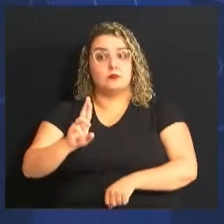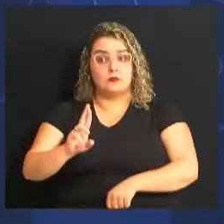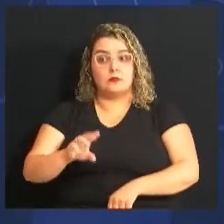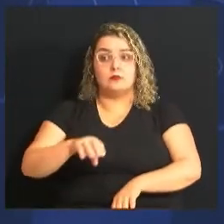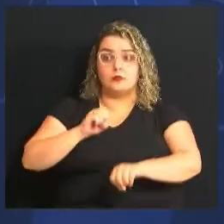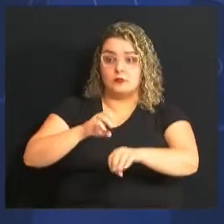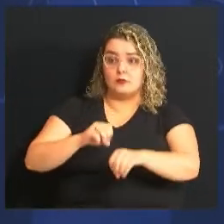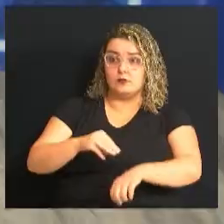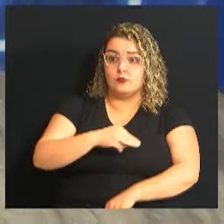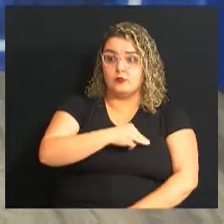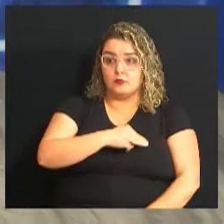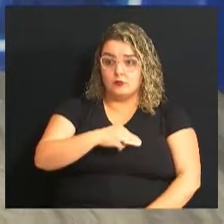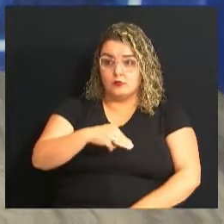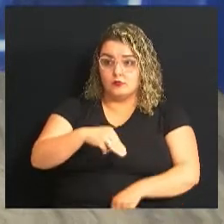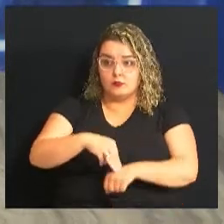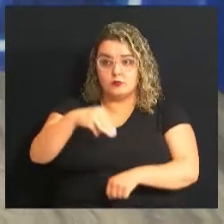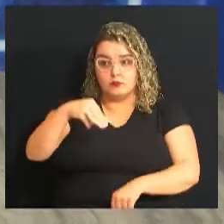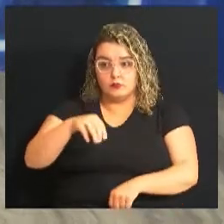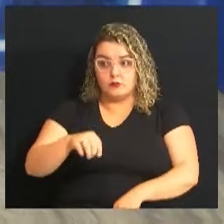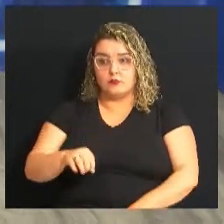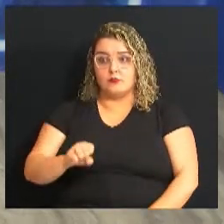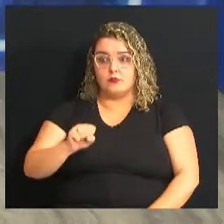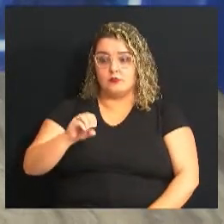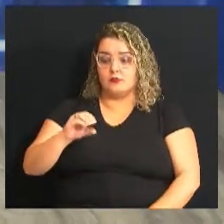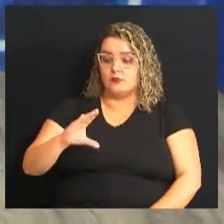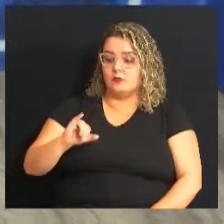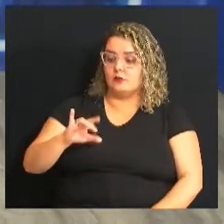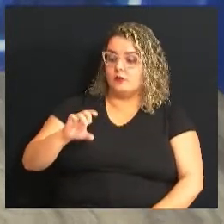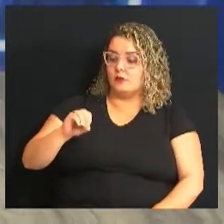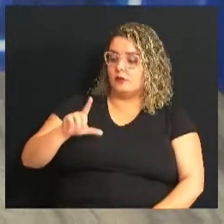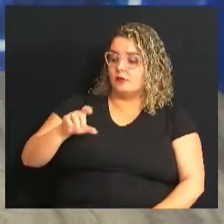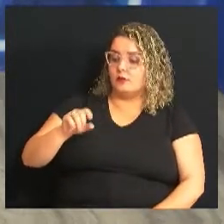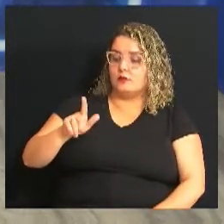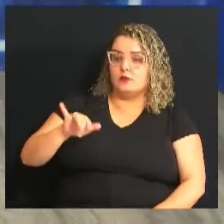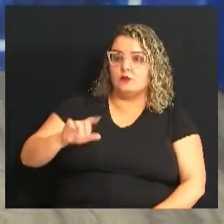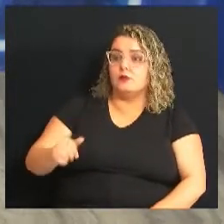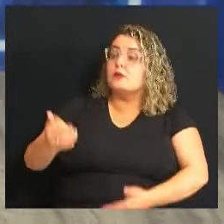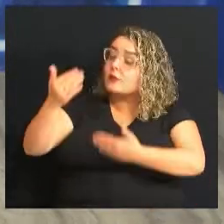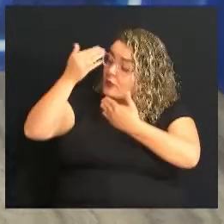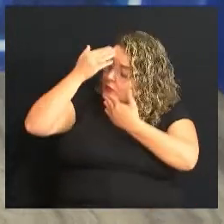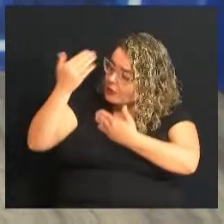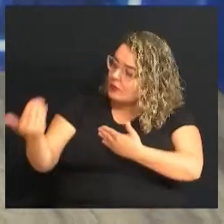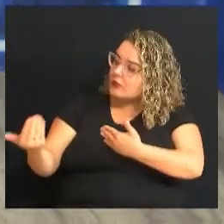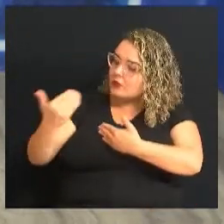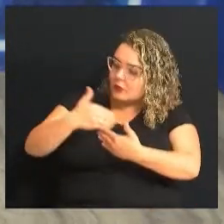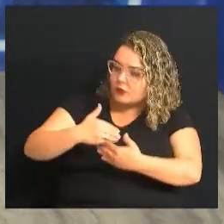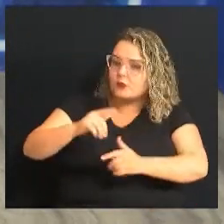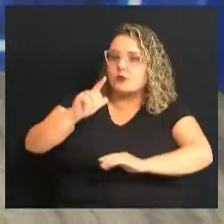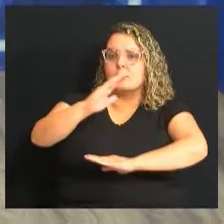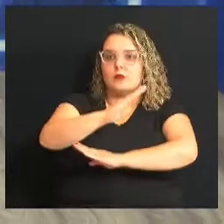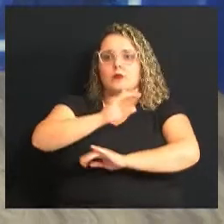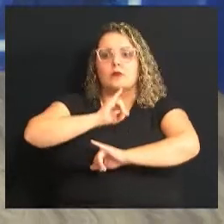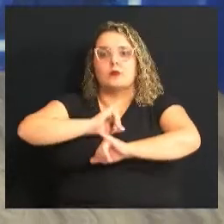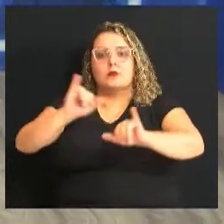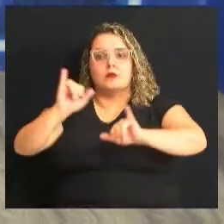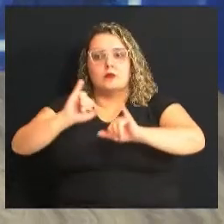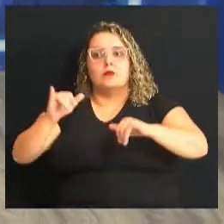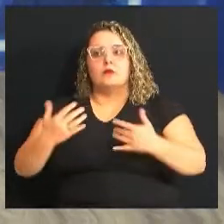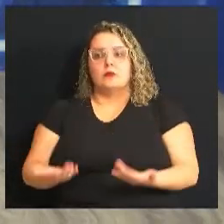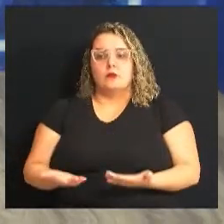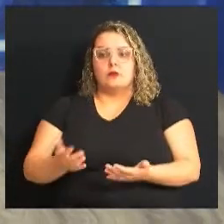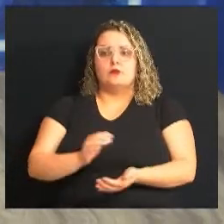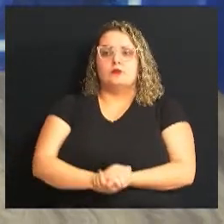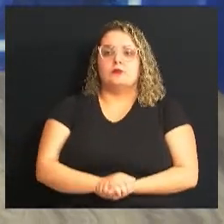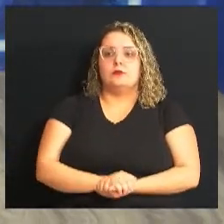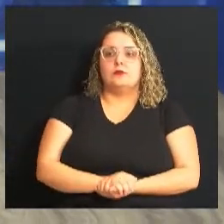Ismael, primeiramente, muito obrigado por ter aceito o convite para participar do nosso telejornal, do Câmara Notícia. E